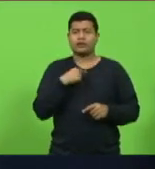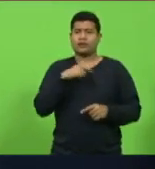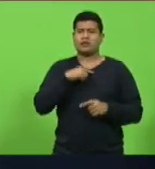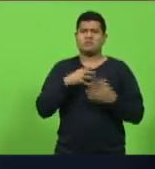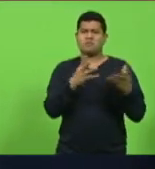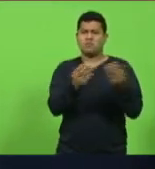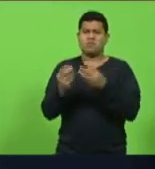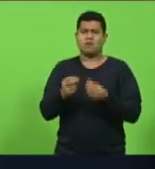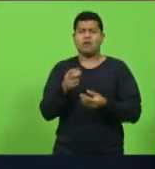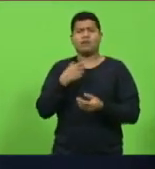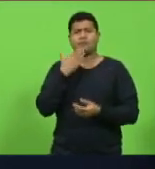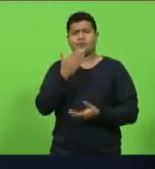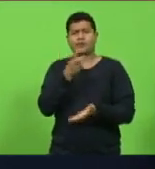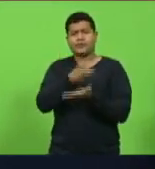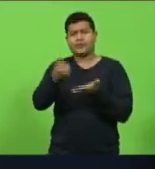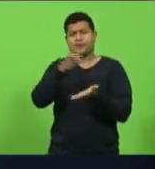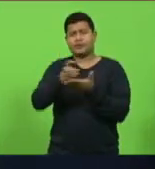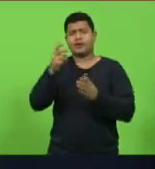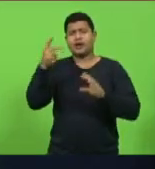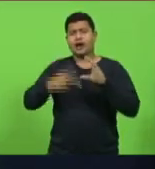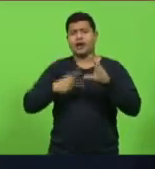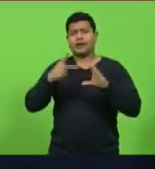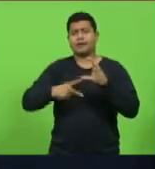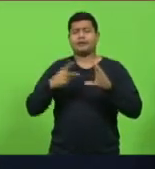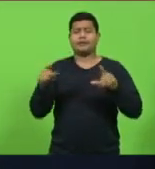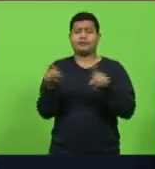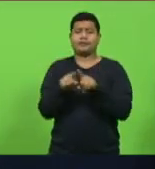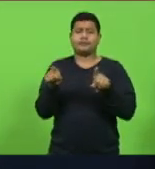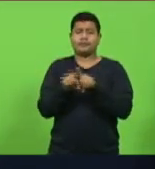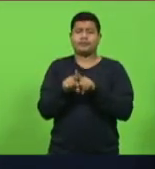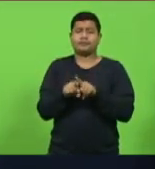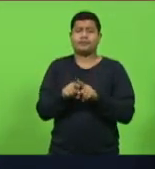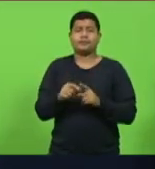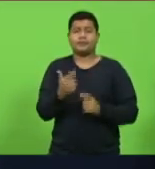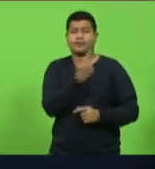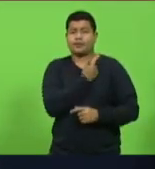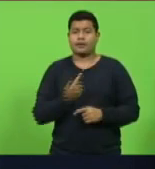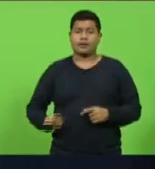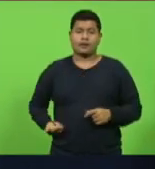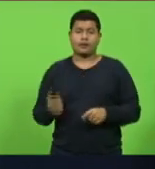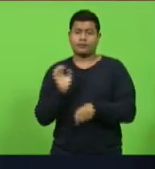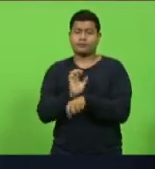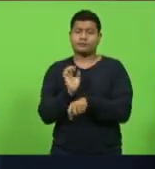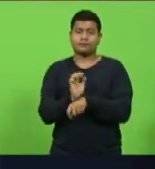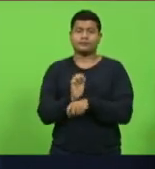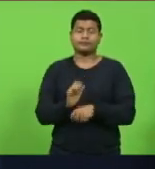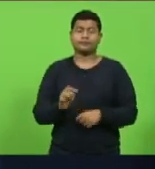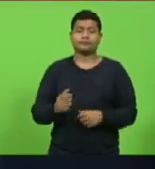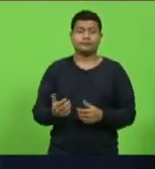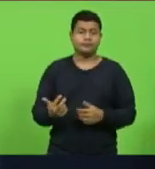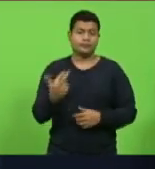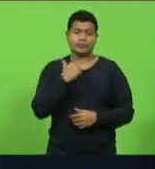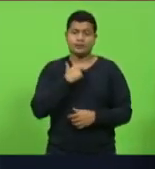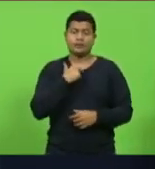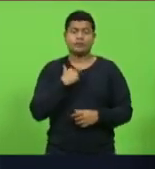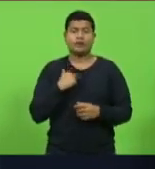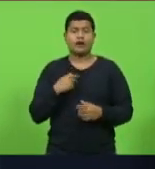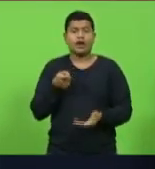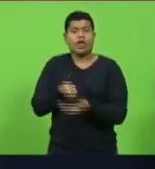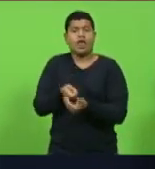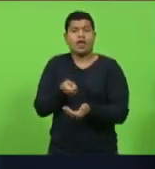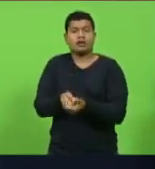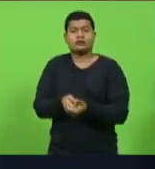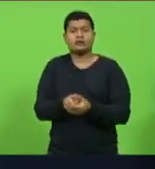pedidos de impeachment de câmara de ah e também no governo do estado desse modo não se pode presumir o exigir